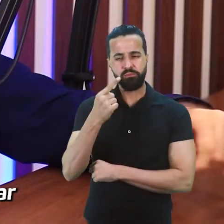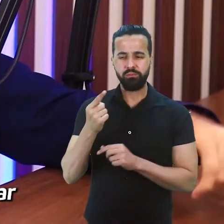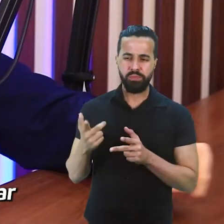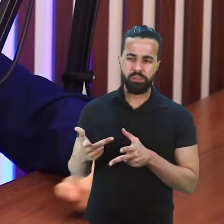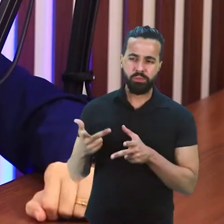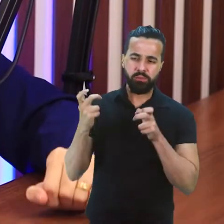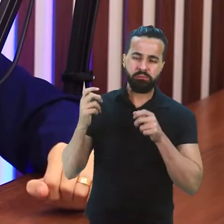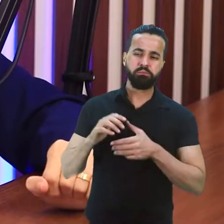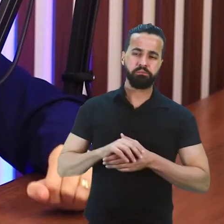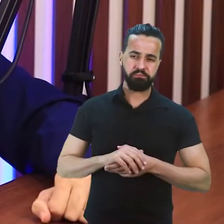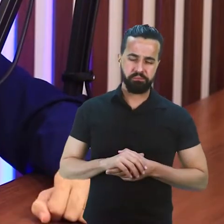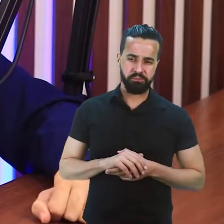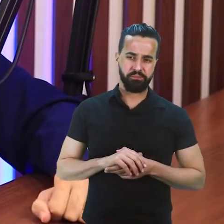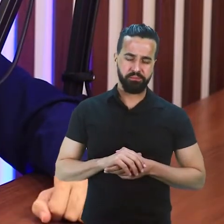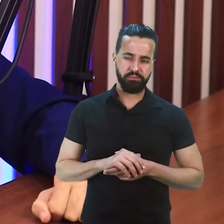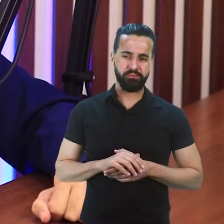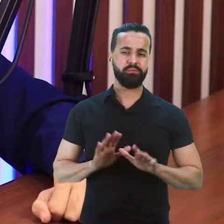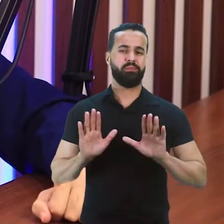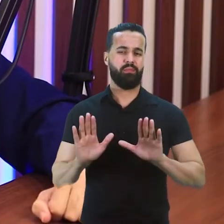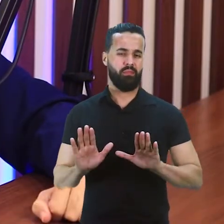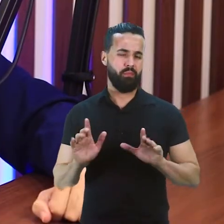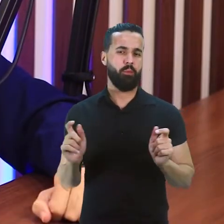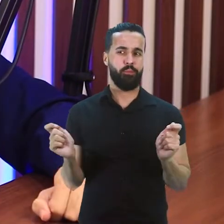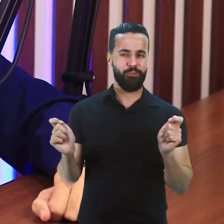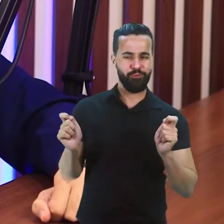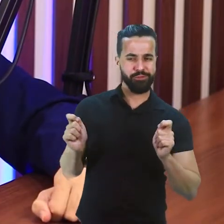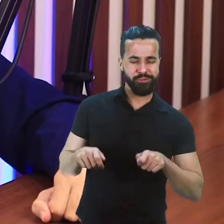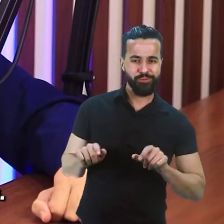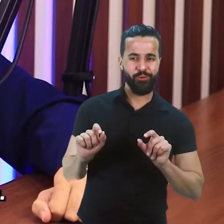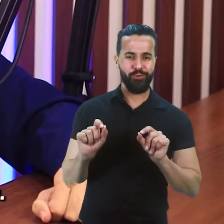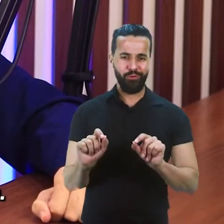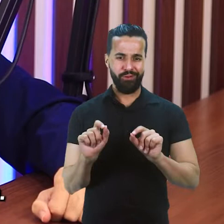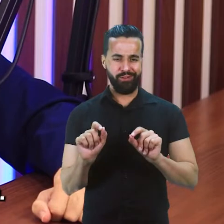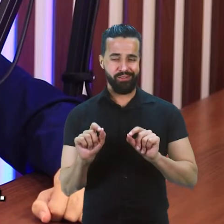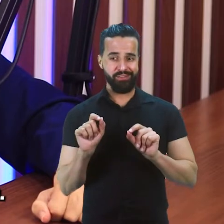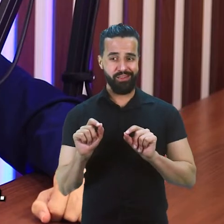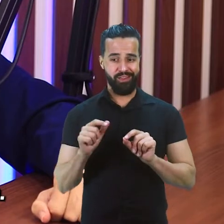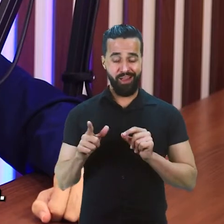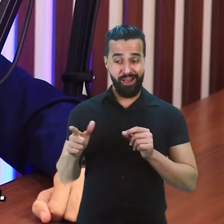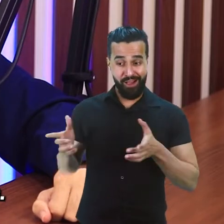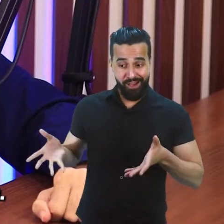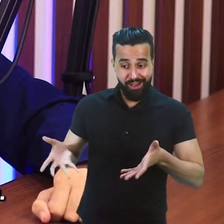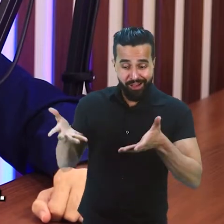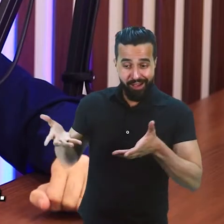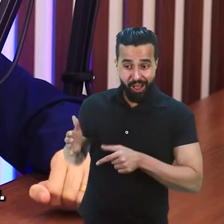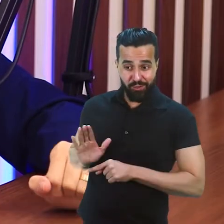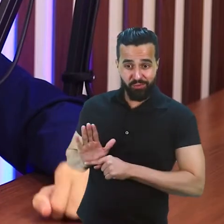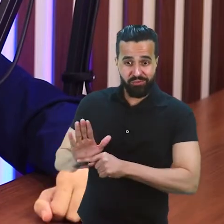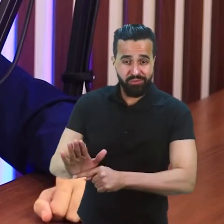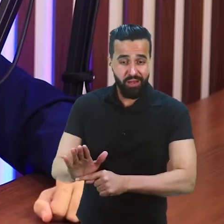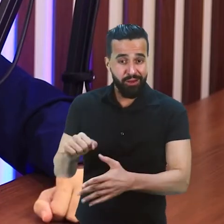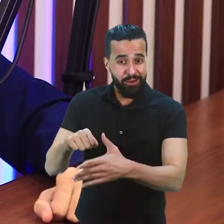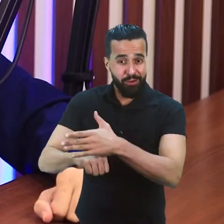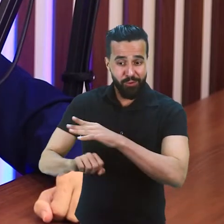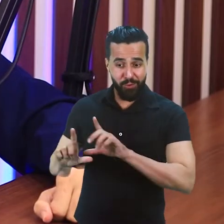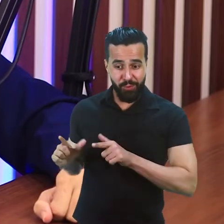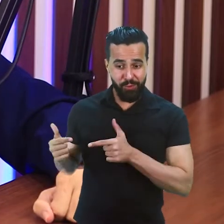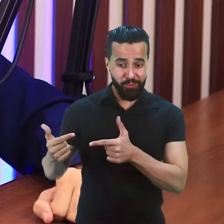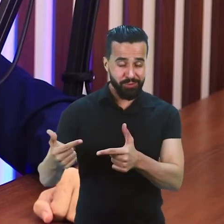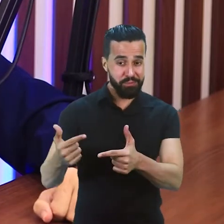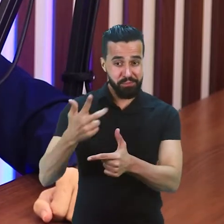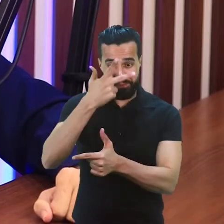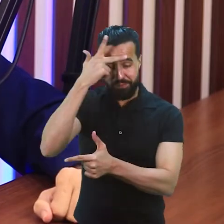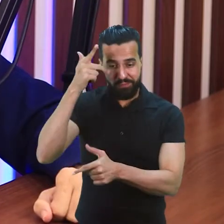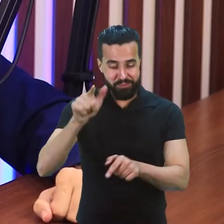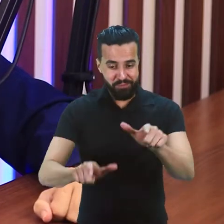eu ia caminhar aí para engrossar a luta aí nos direitos da pessoa com deficiência, sabe? E aí,